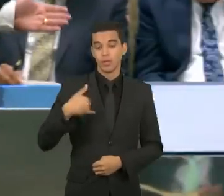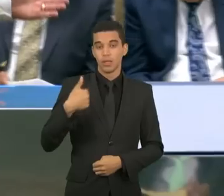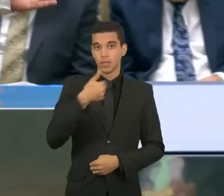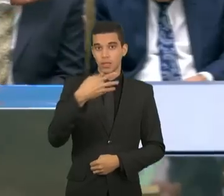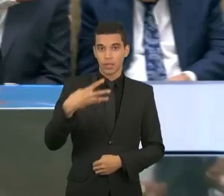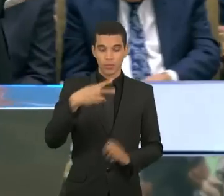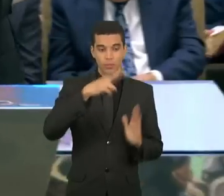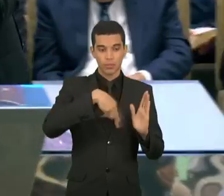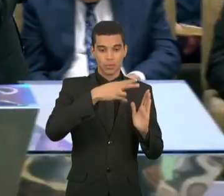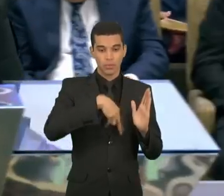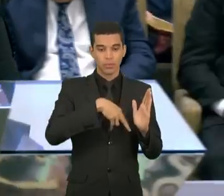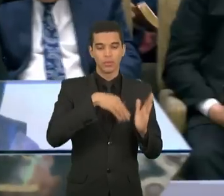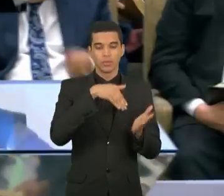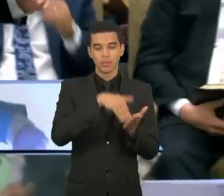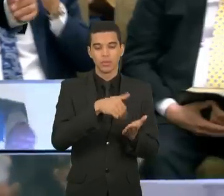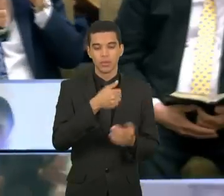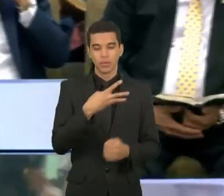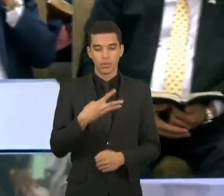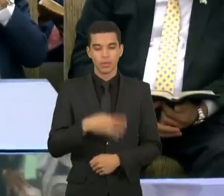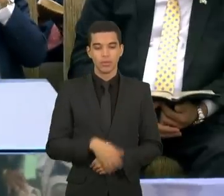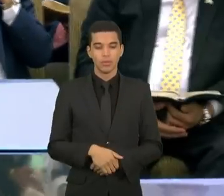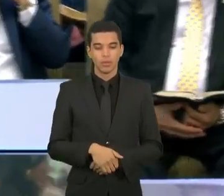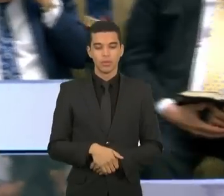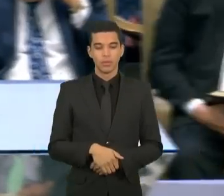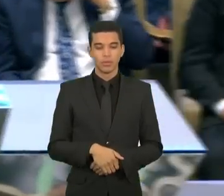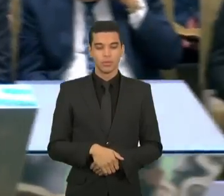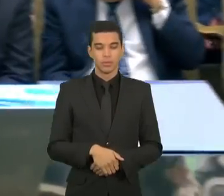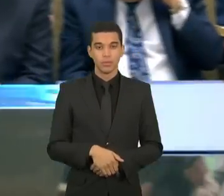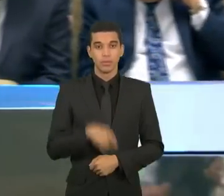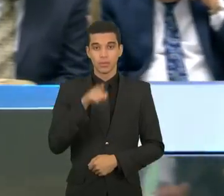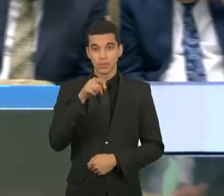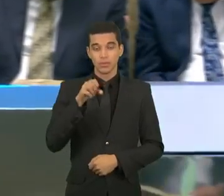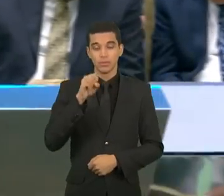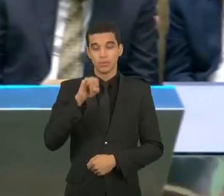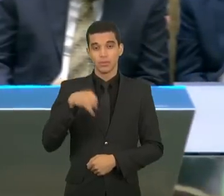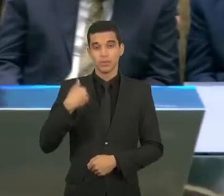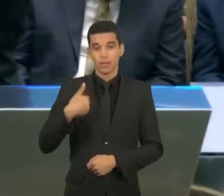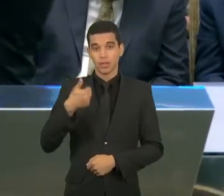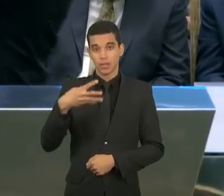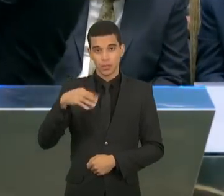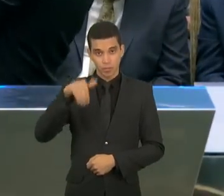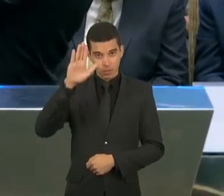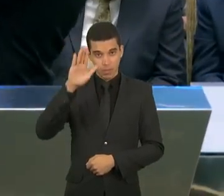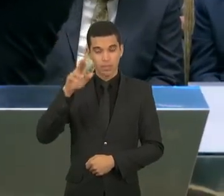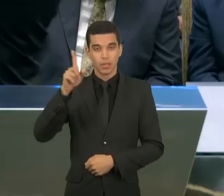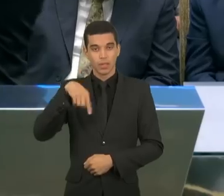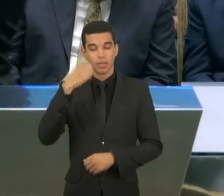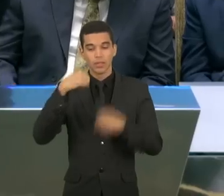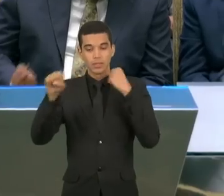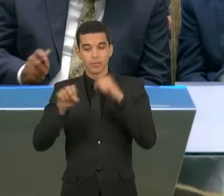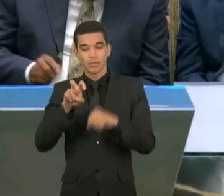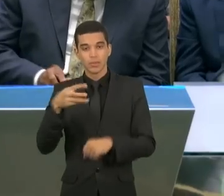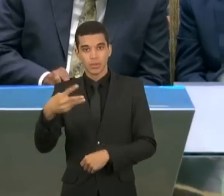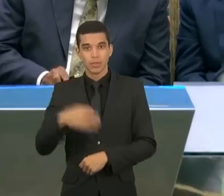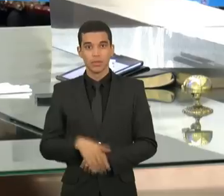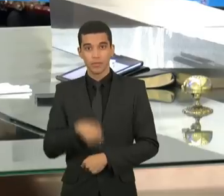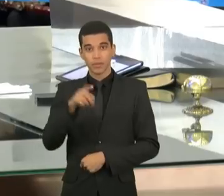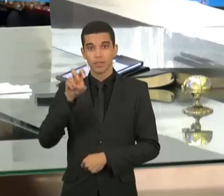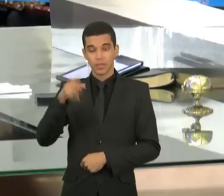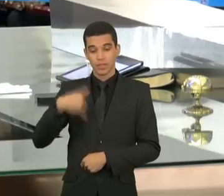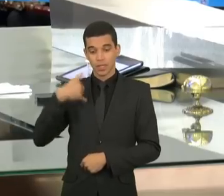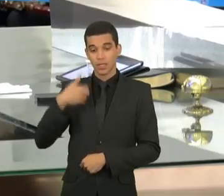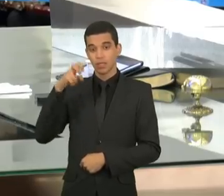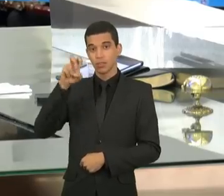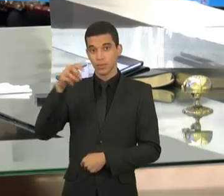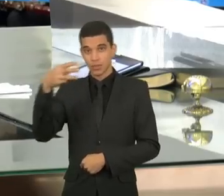Se você tem mais de 14 anos, você está dentro do Salmo 53. E se você está acima dos 53 anos, aí você não